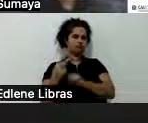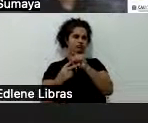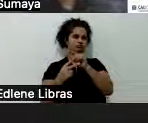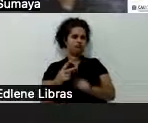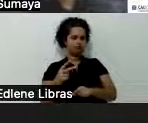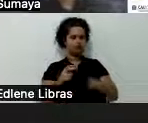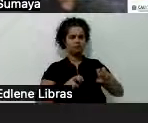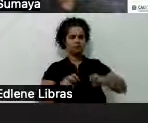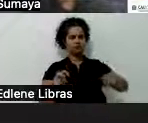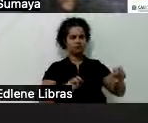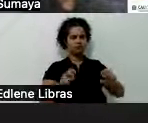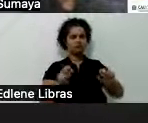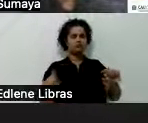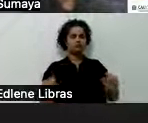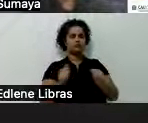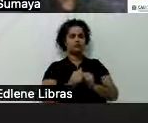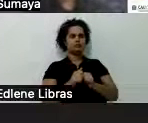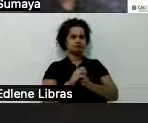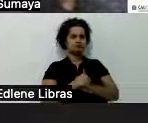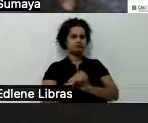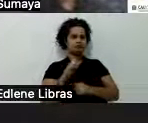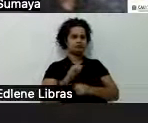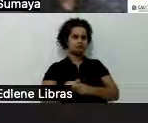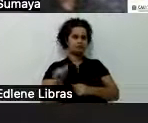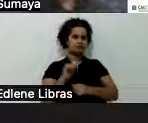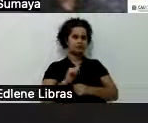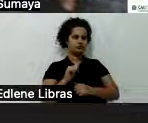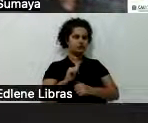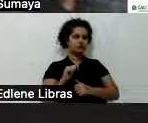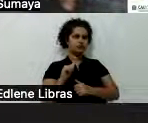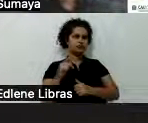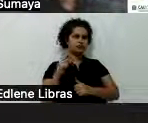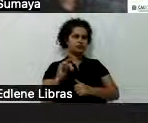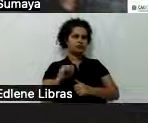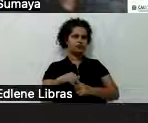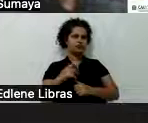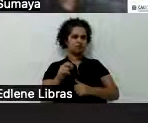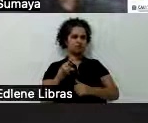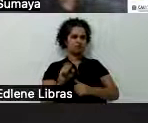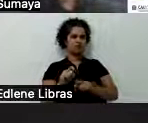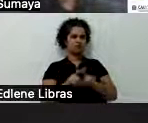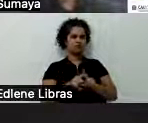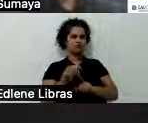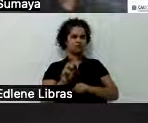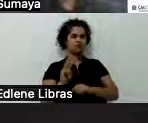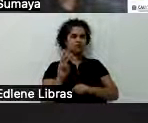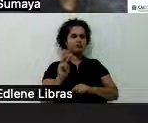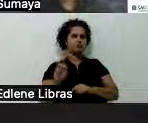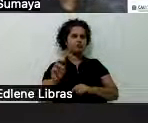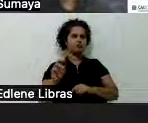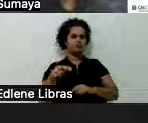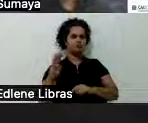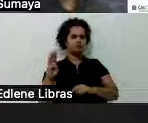atores que trabalharam em conjunto, que foi a Associação do Rio Pinheiros e a WRI Brasil, que trabalharam